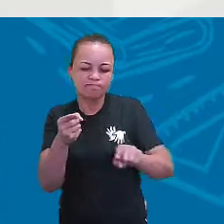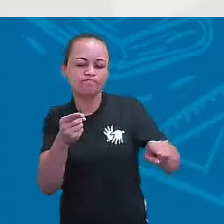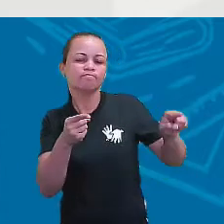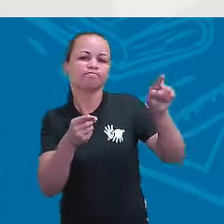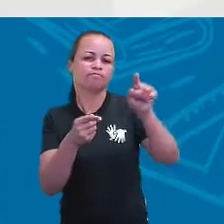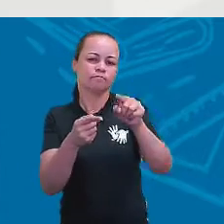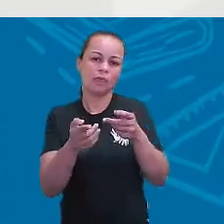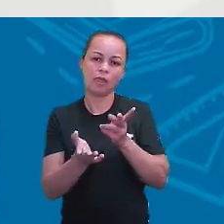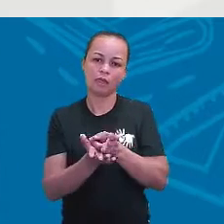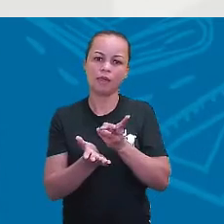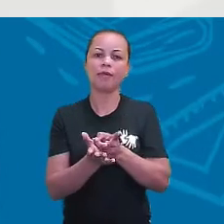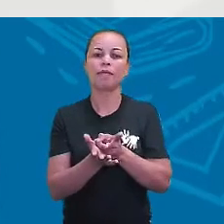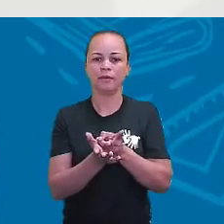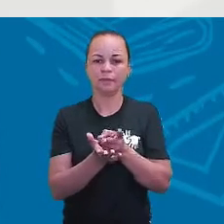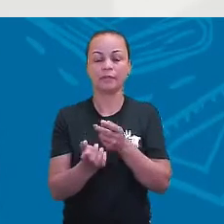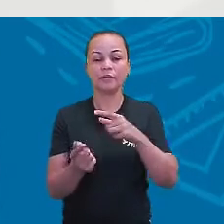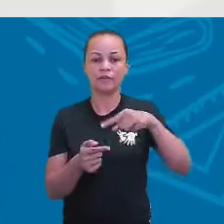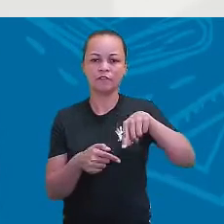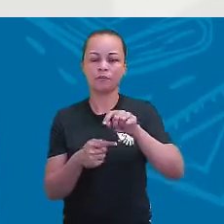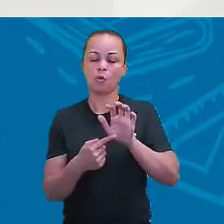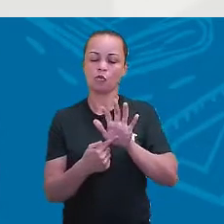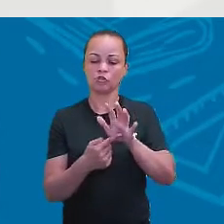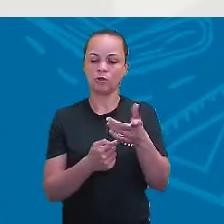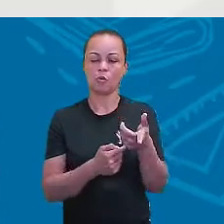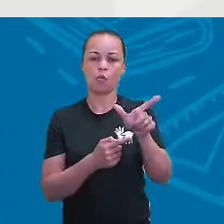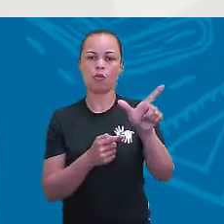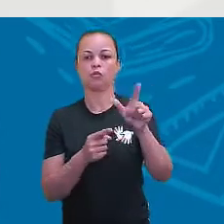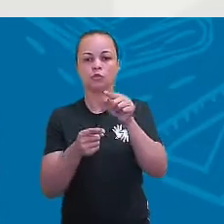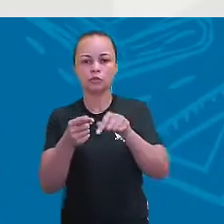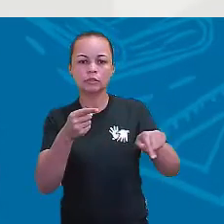isso, ou melhor, vai dar um início a um novo ciclo a partir do processo de